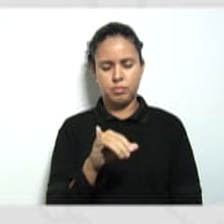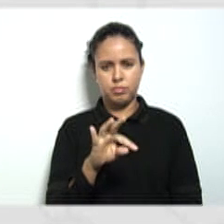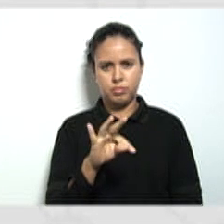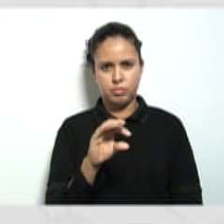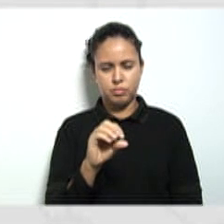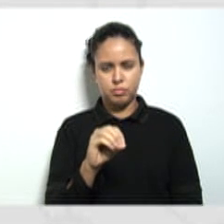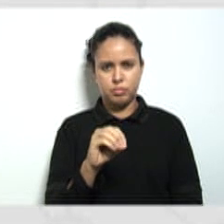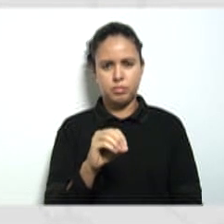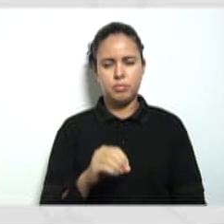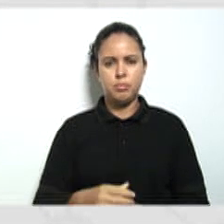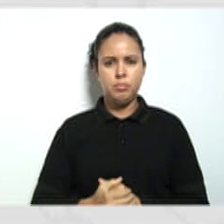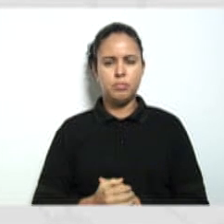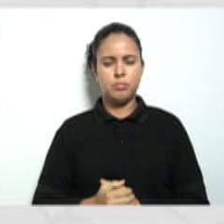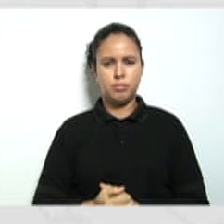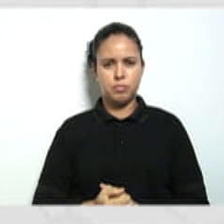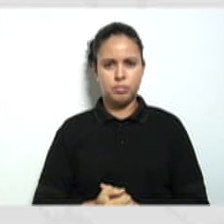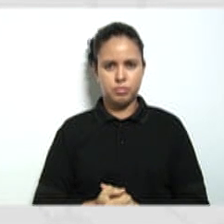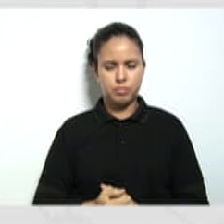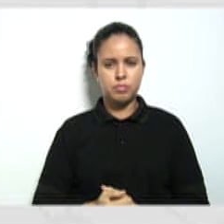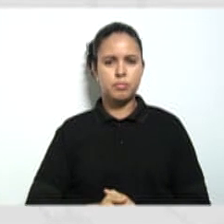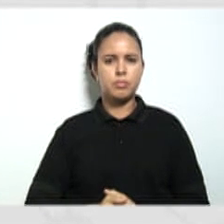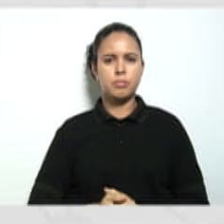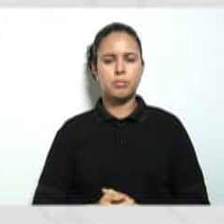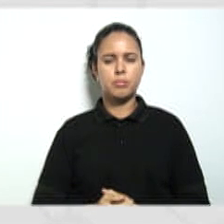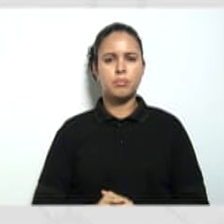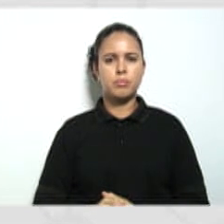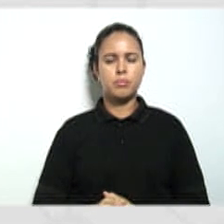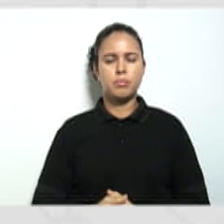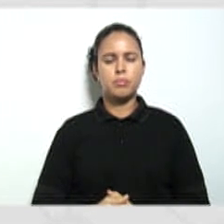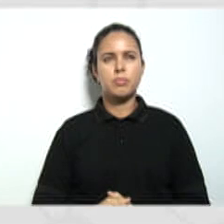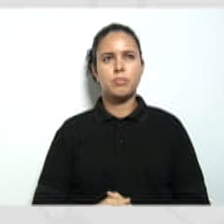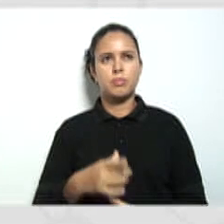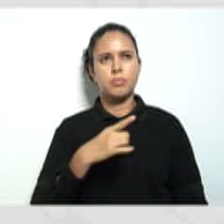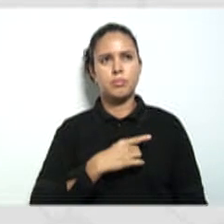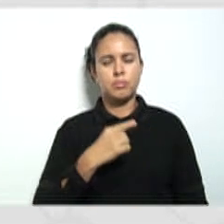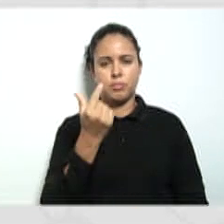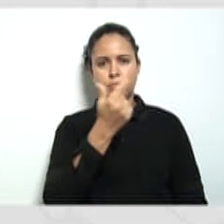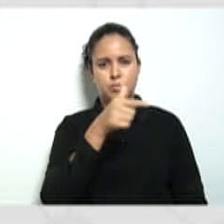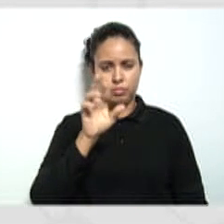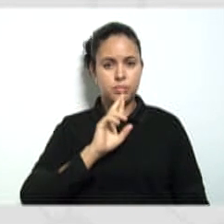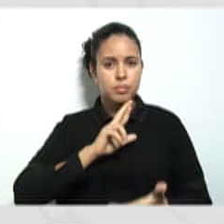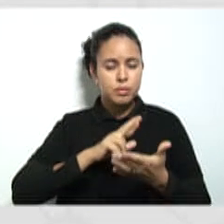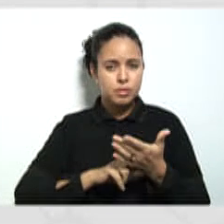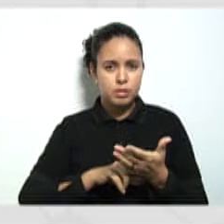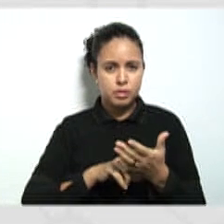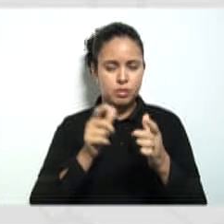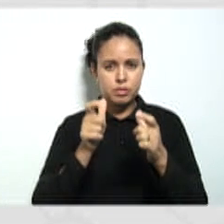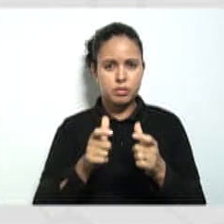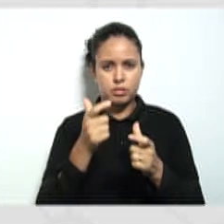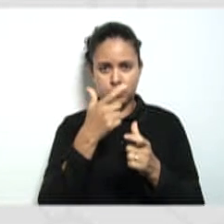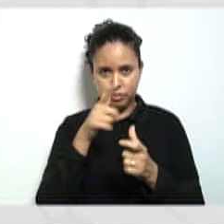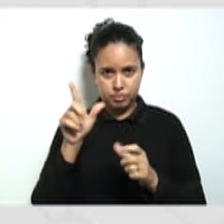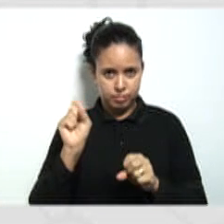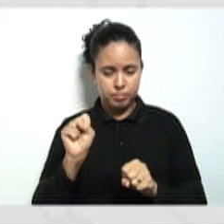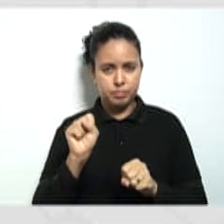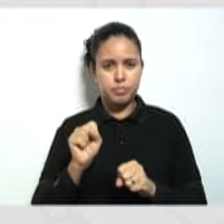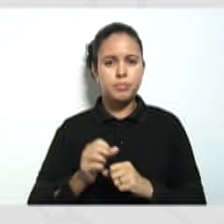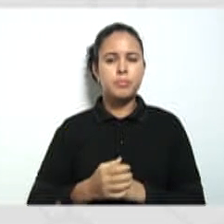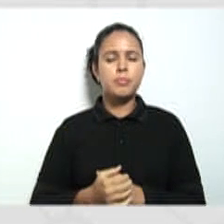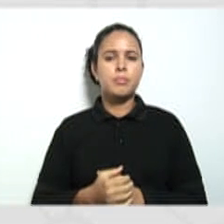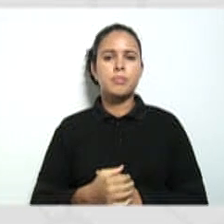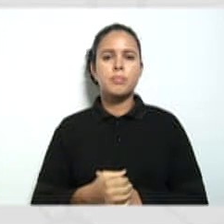aí muita potencialidade para instituir. Temos outras respostas de outros municípios, talvez? Temos